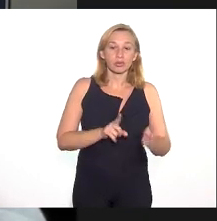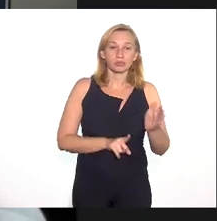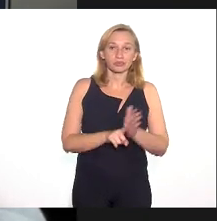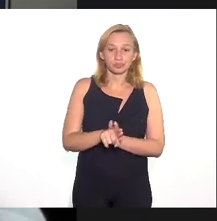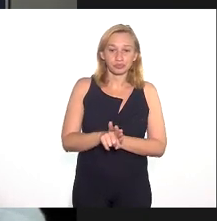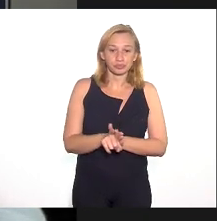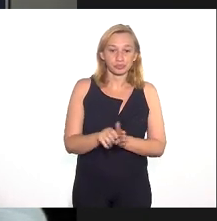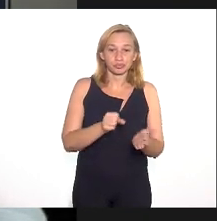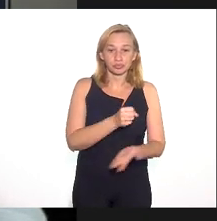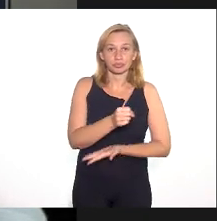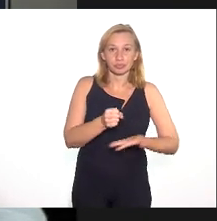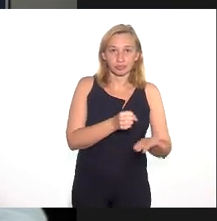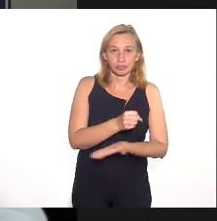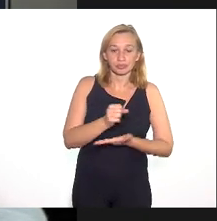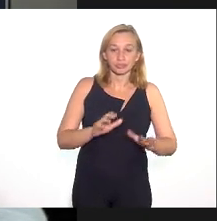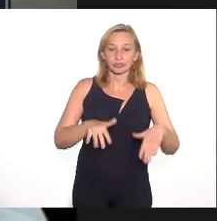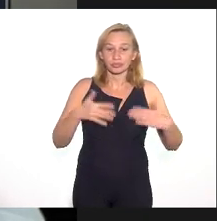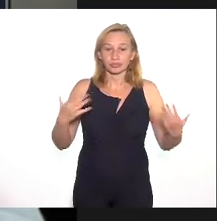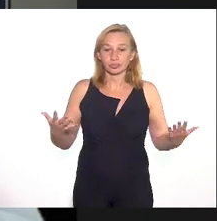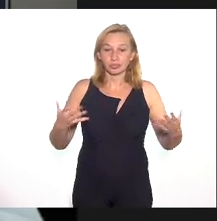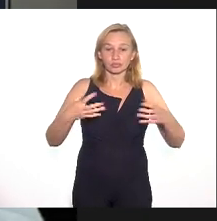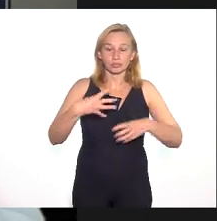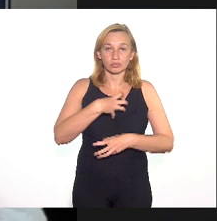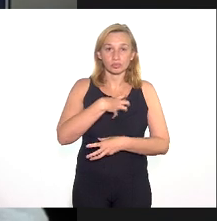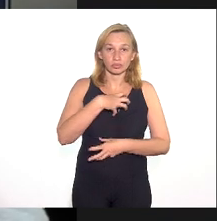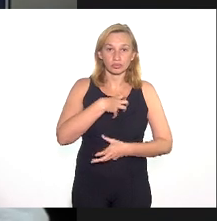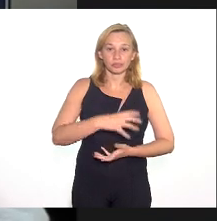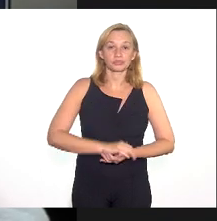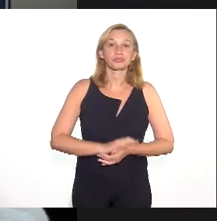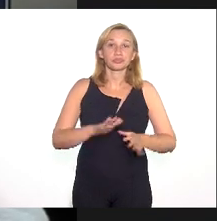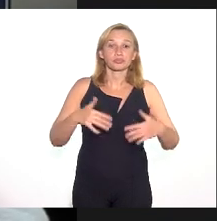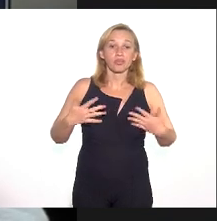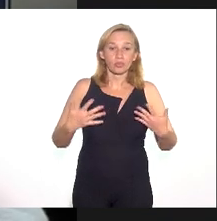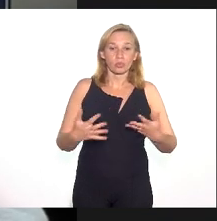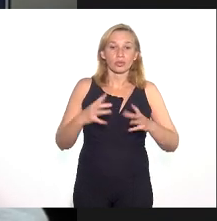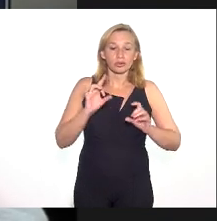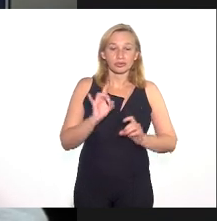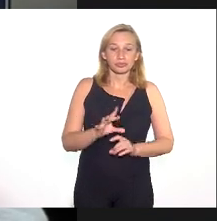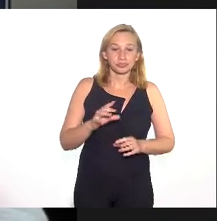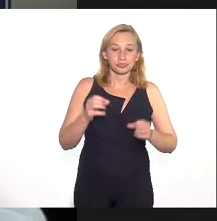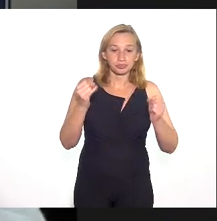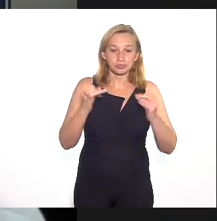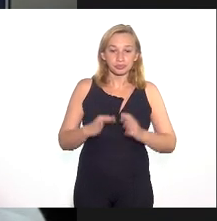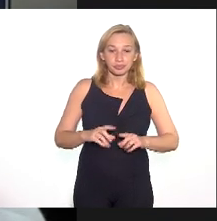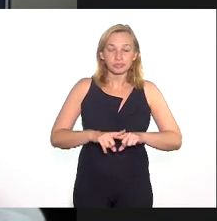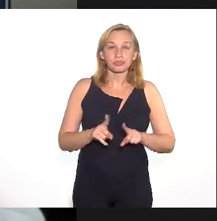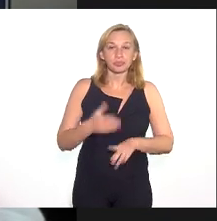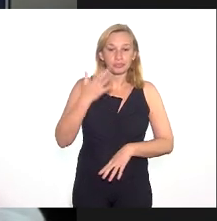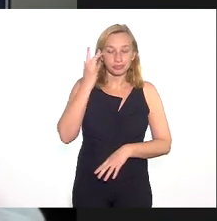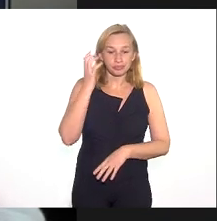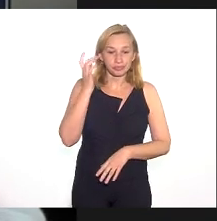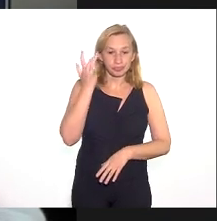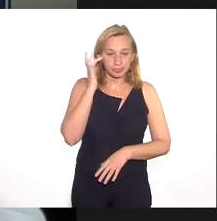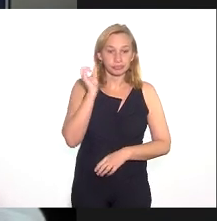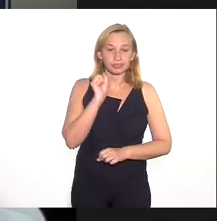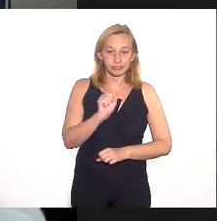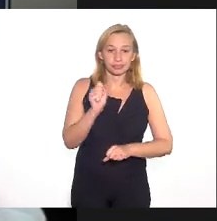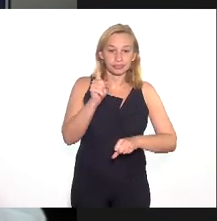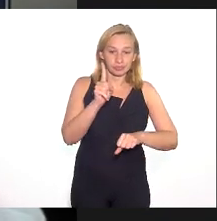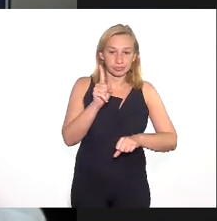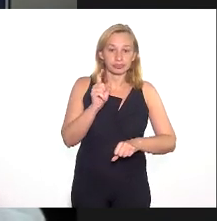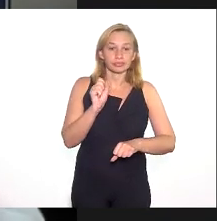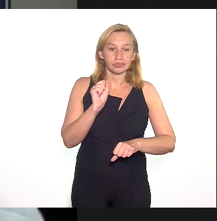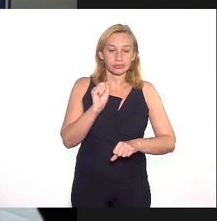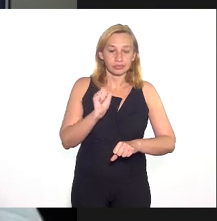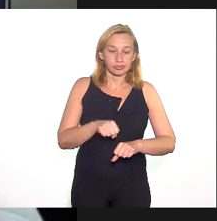perguntaram basicamente qual seria o sentido. Então, só para estabelecer, mas acho que dá sim para a gente retirar